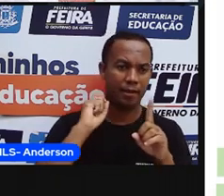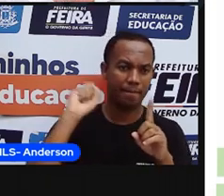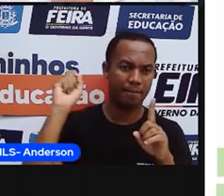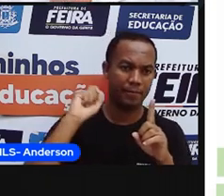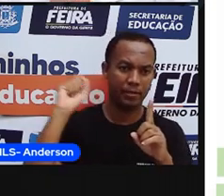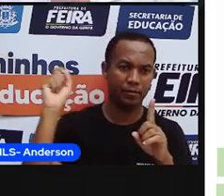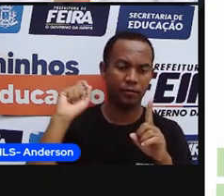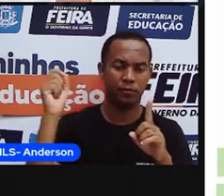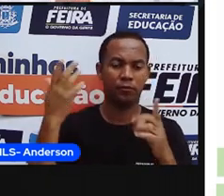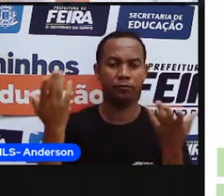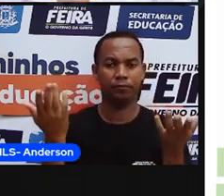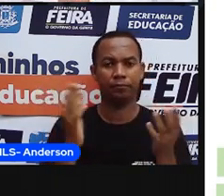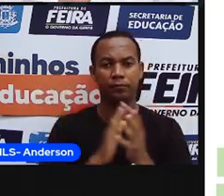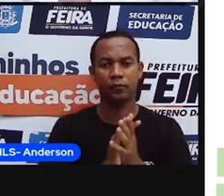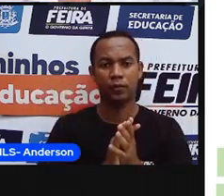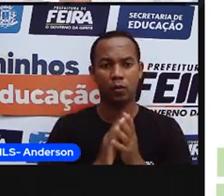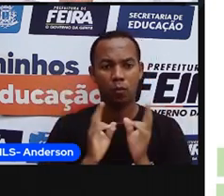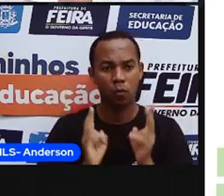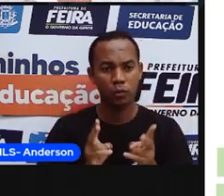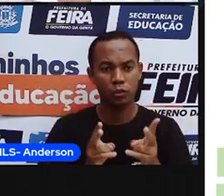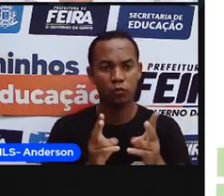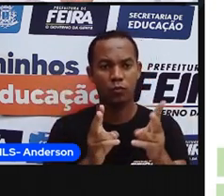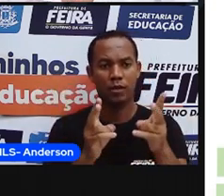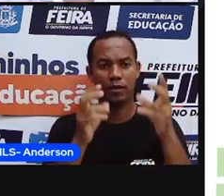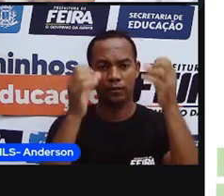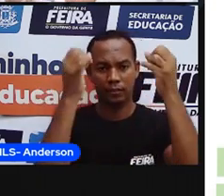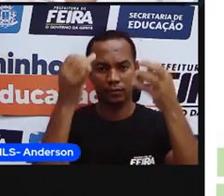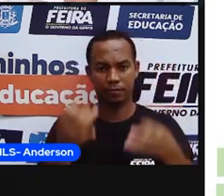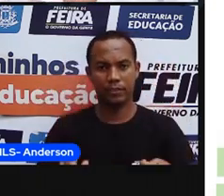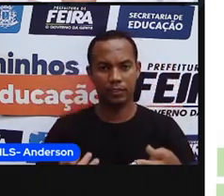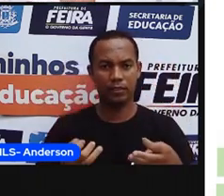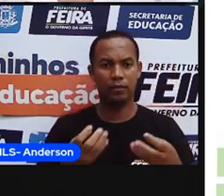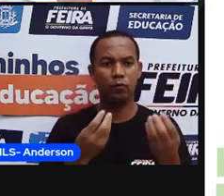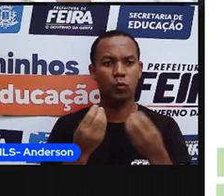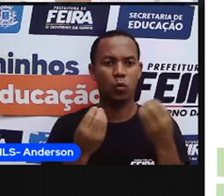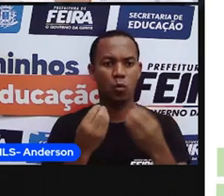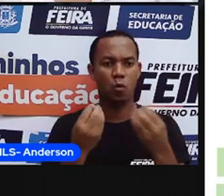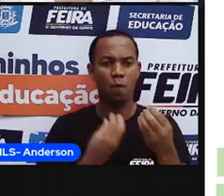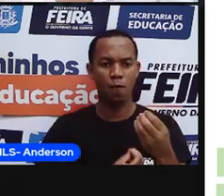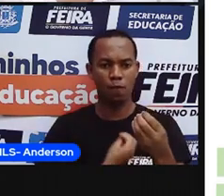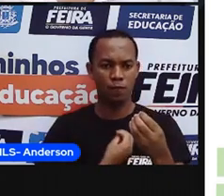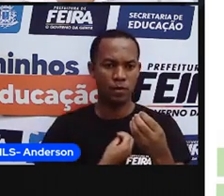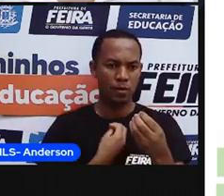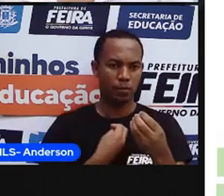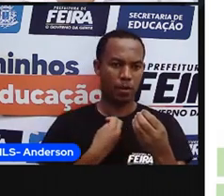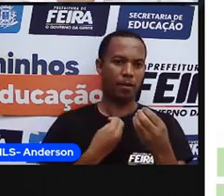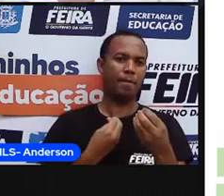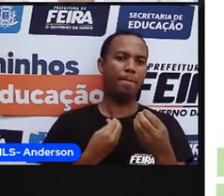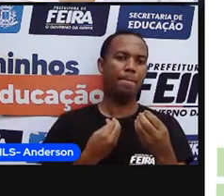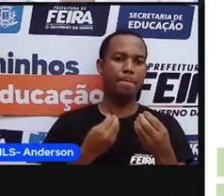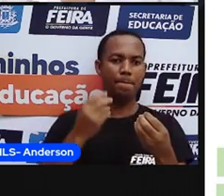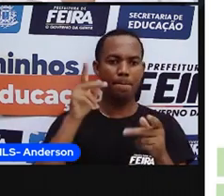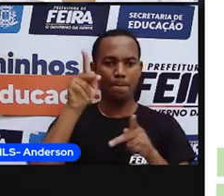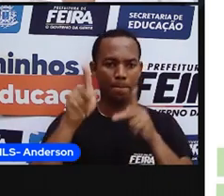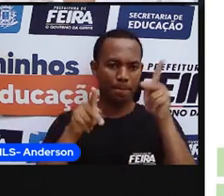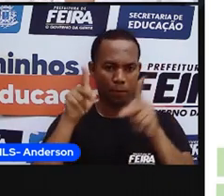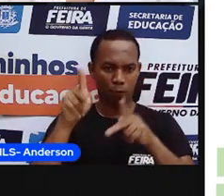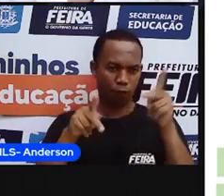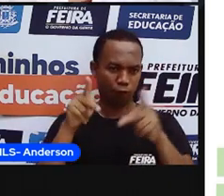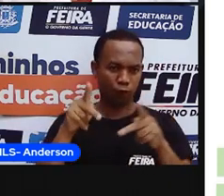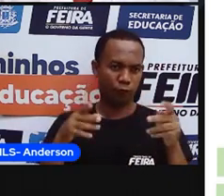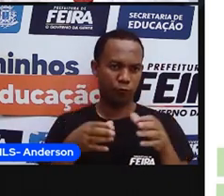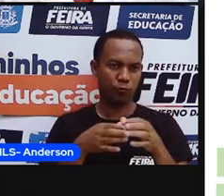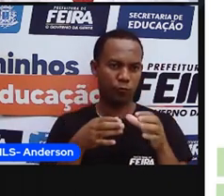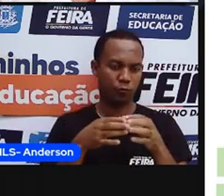Sextou. Vamos lá? Vamos continuar falando, né? Nossas raízes, os povos